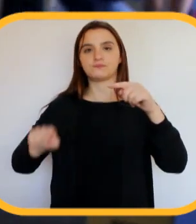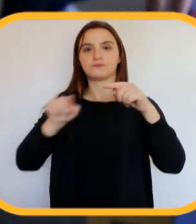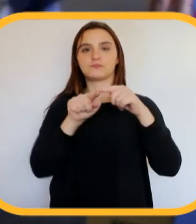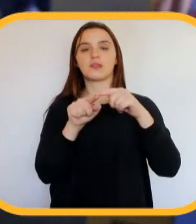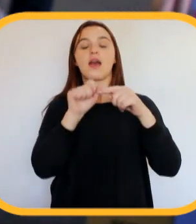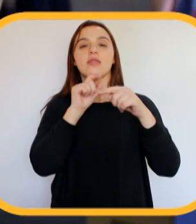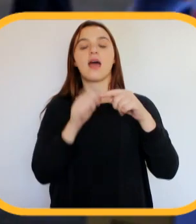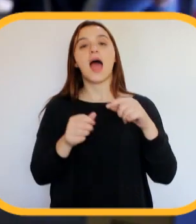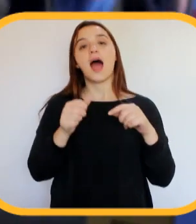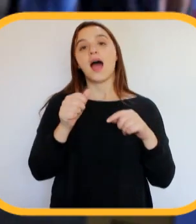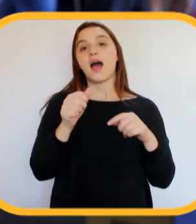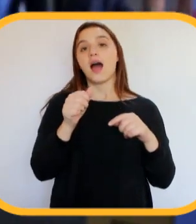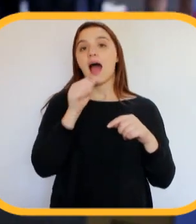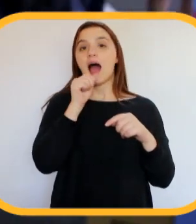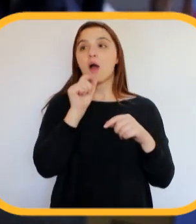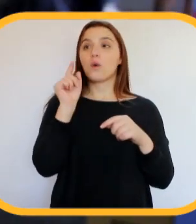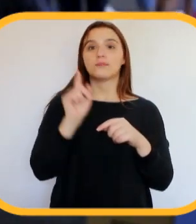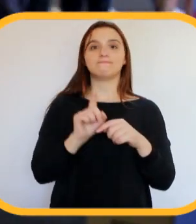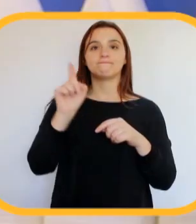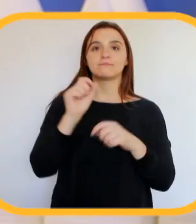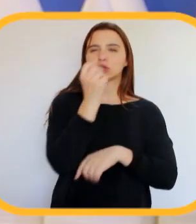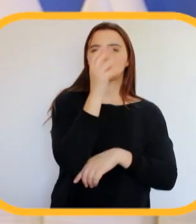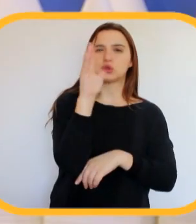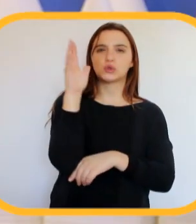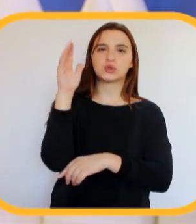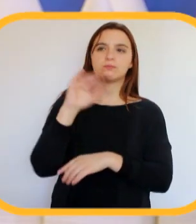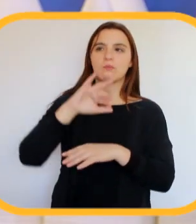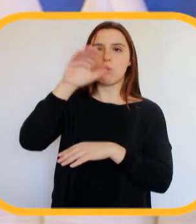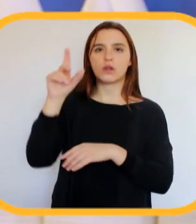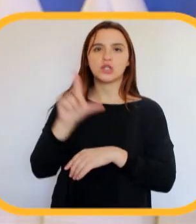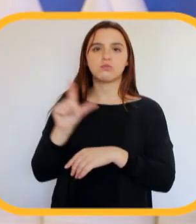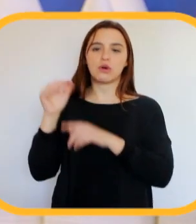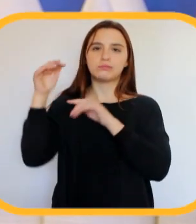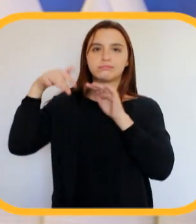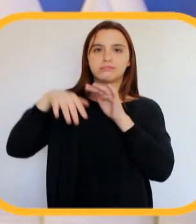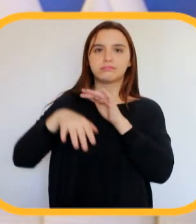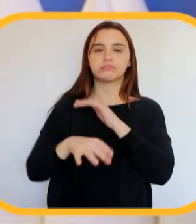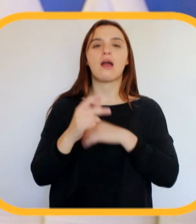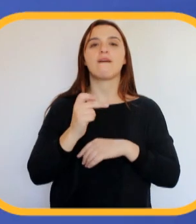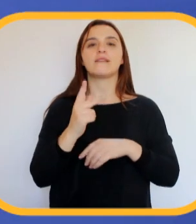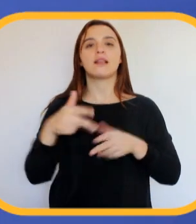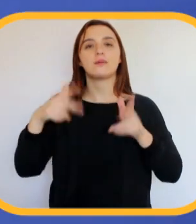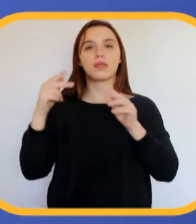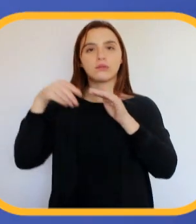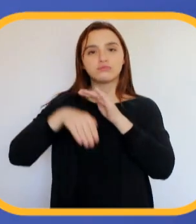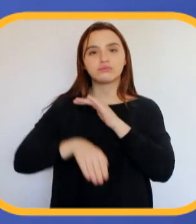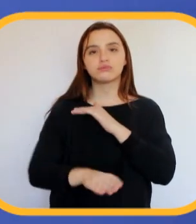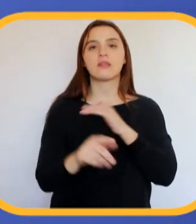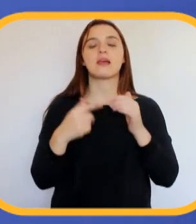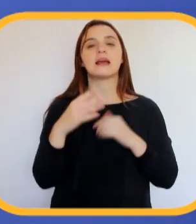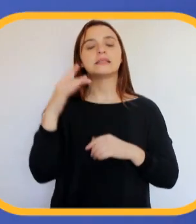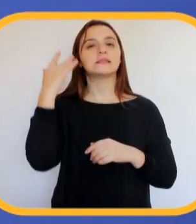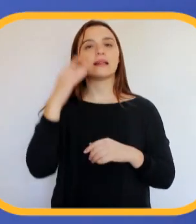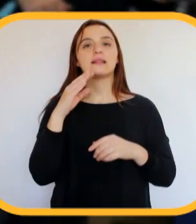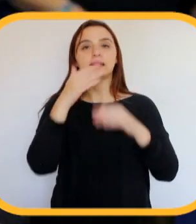diâmetro, que vão poder trazer a água que vem lá desde cima de Monsanto, que escorre pela Avenida da Liberdade, Santa Marta, etc., até ao